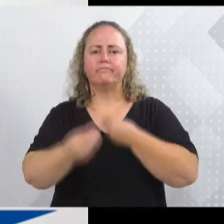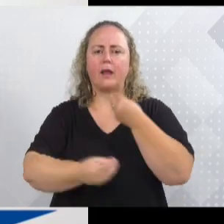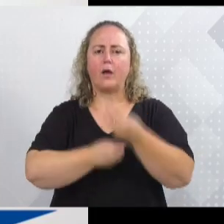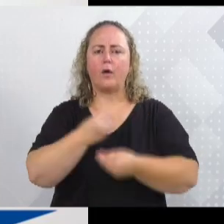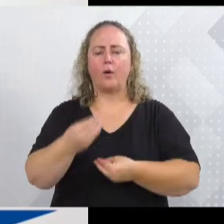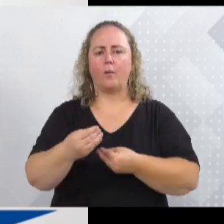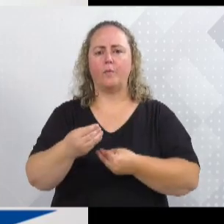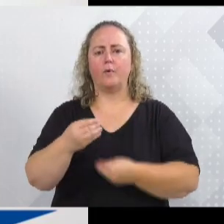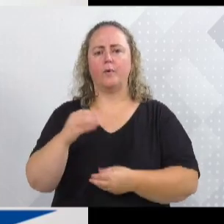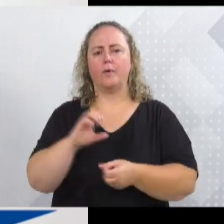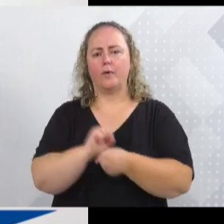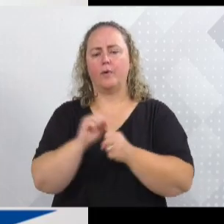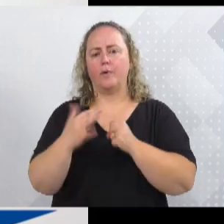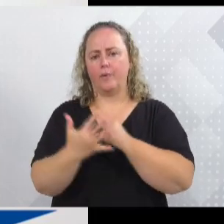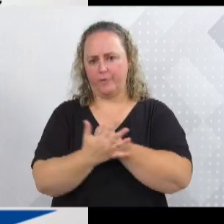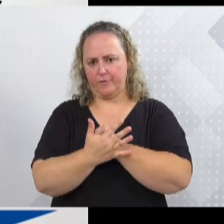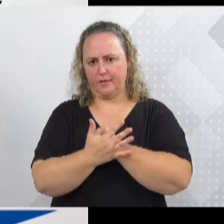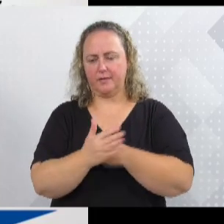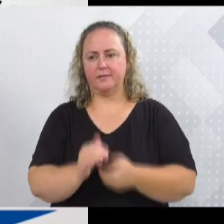pós-Covid.